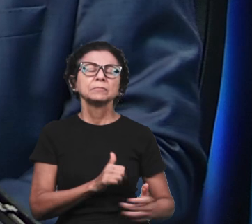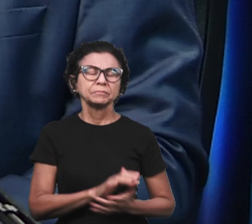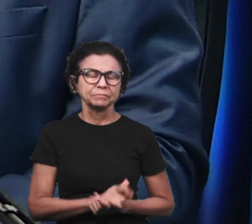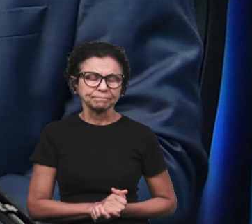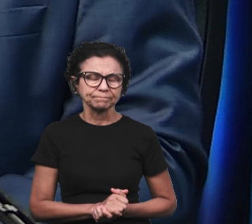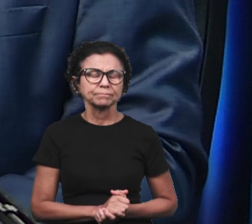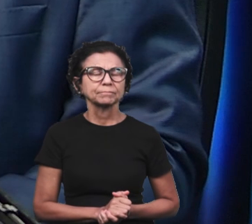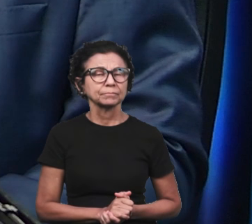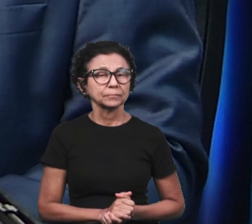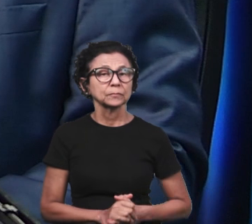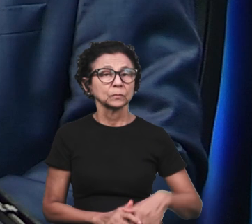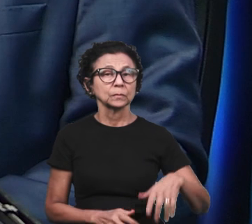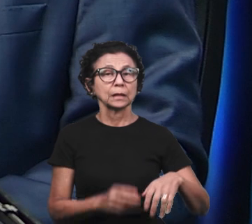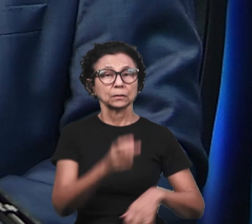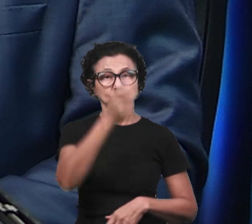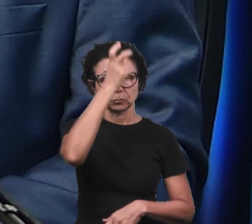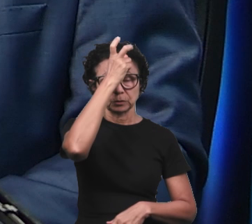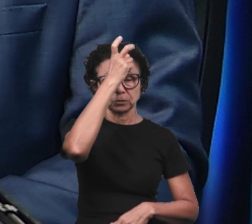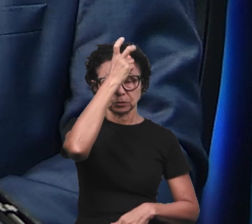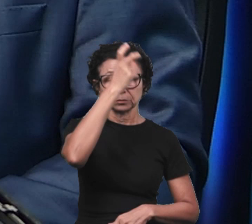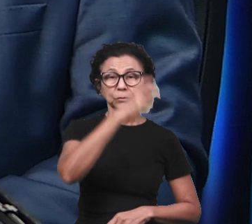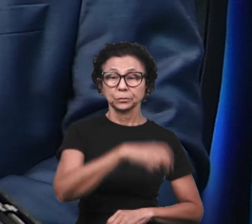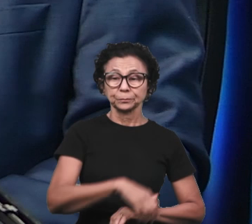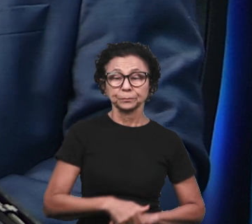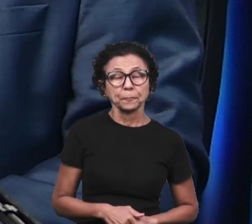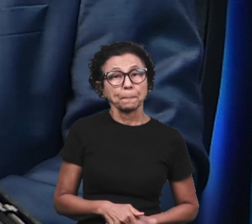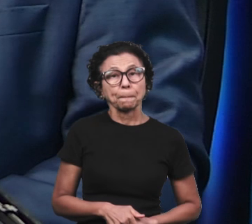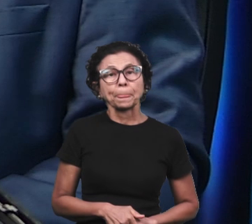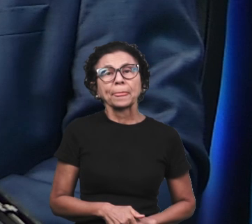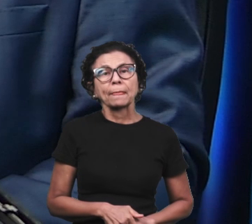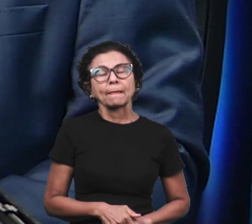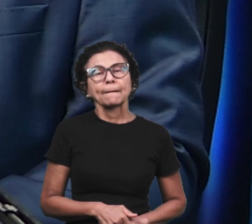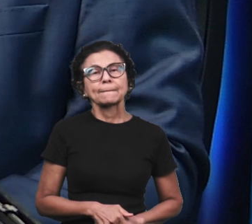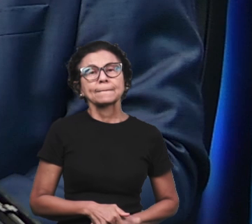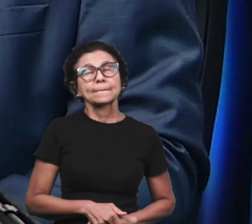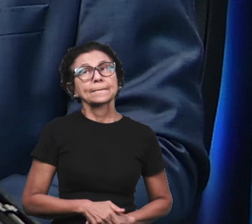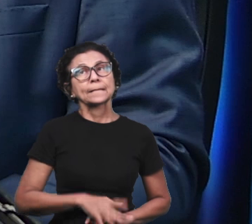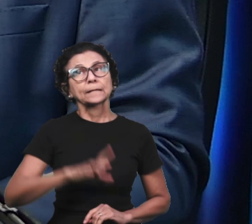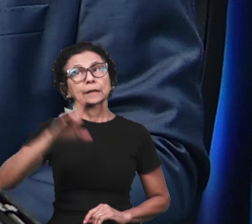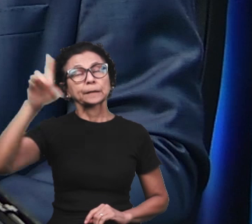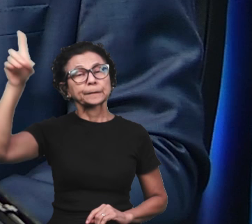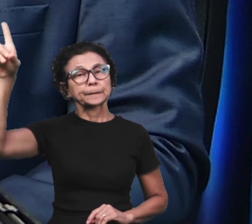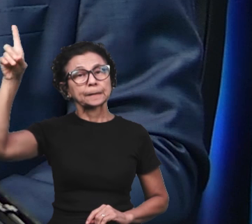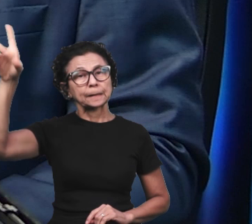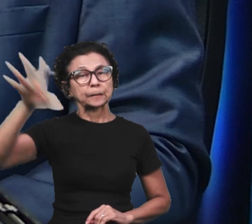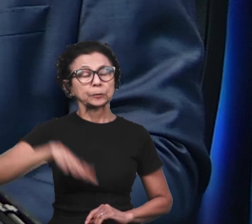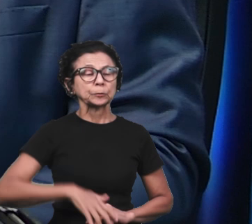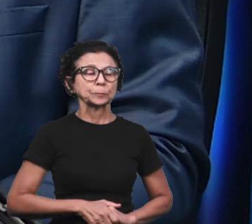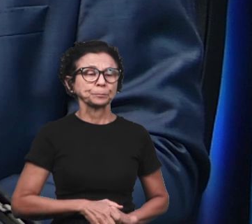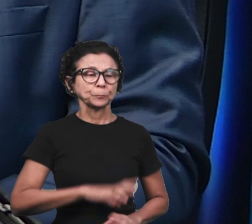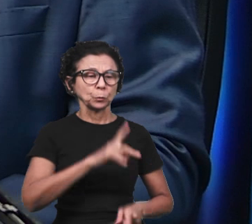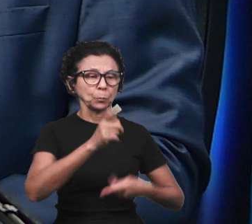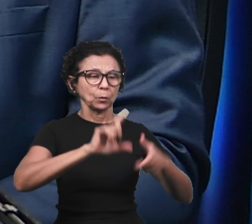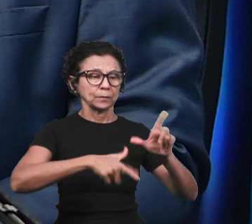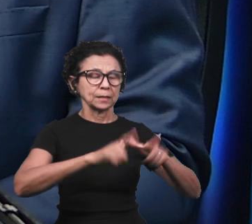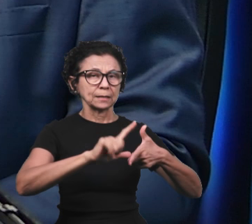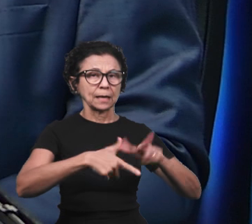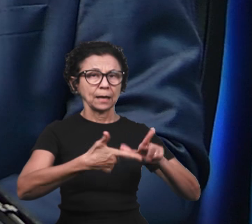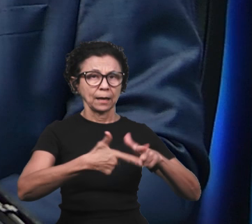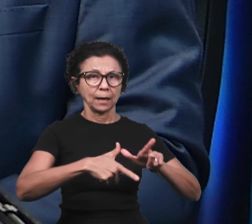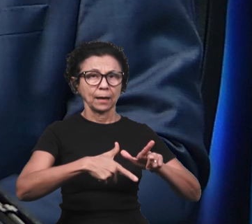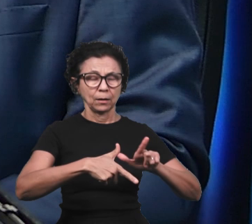Egito. Então, Deus tirou o povo, né, e com sinais, com maravilhas,